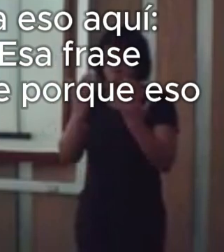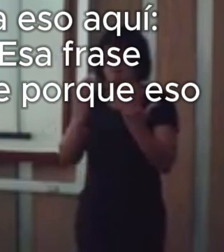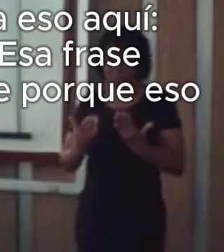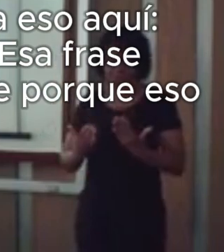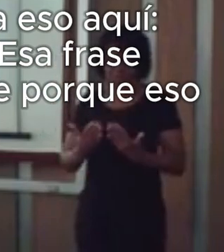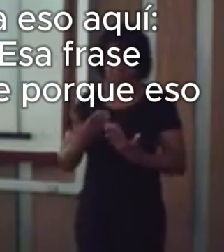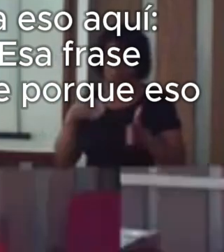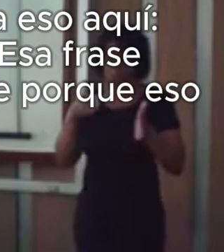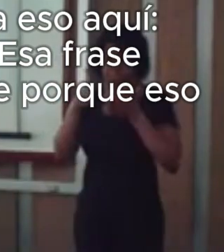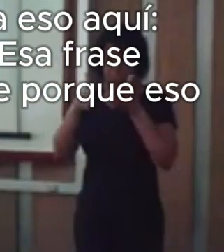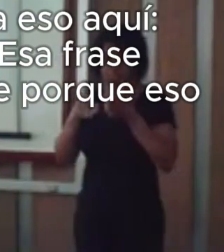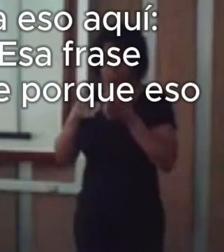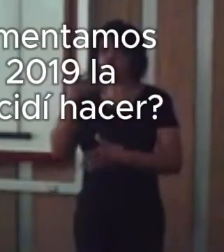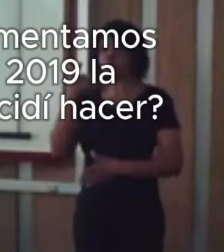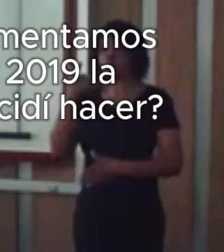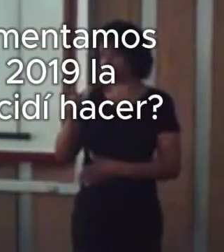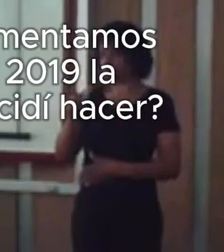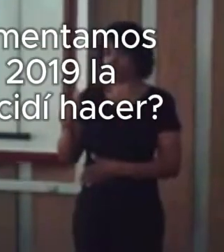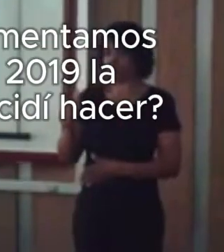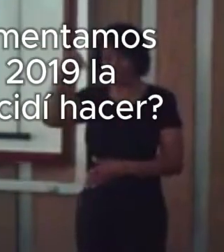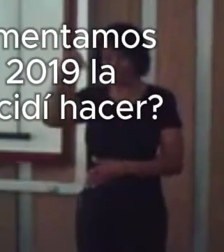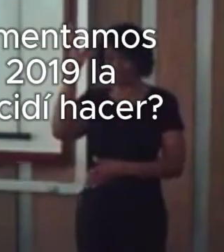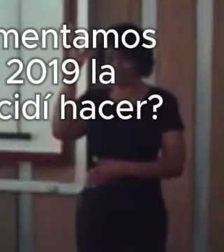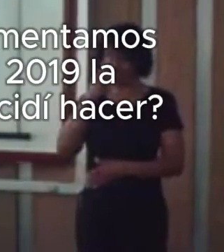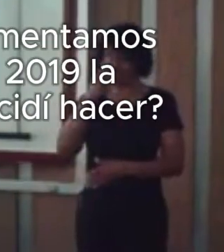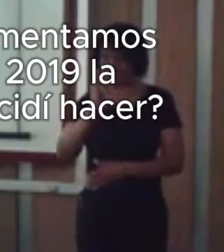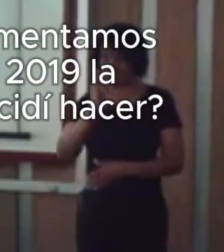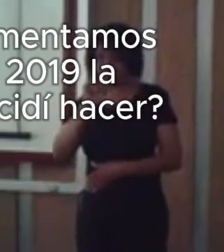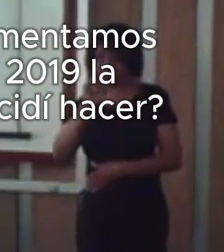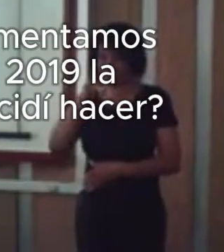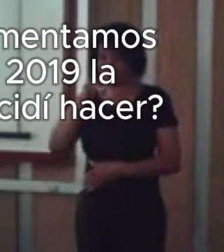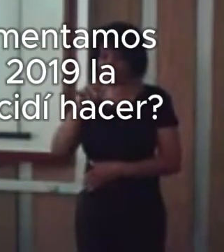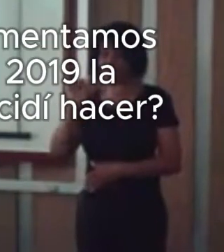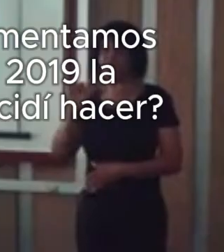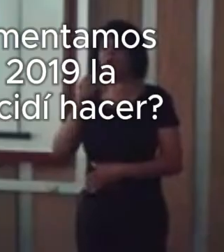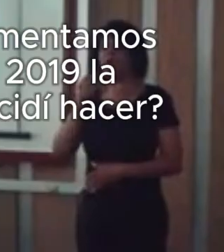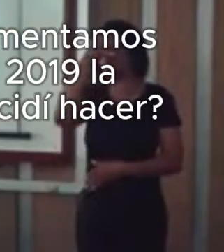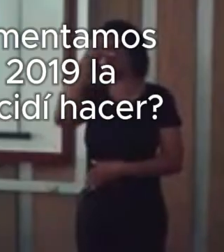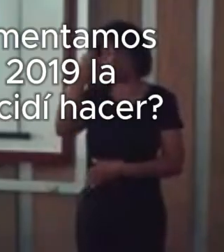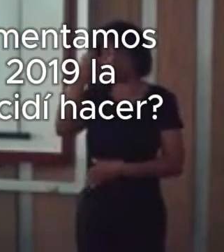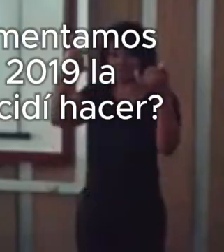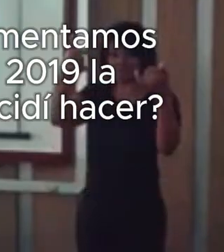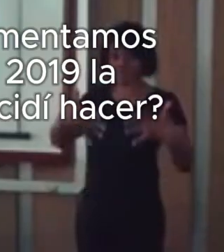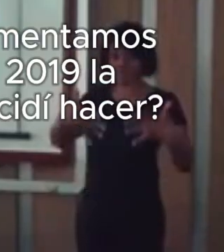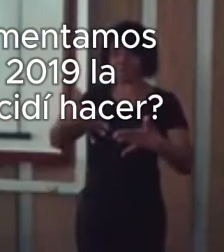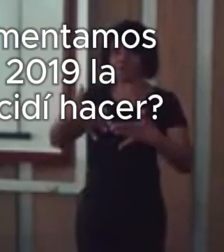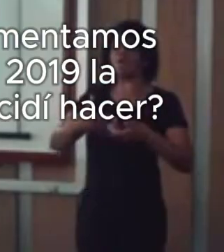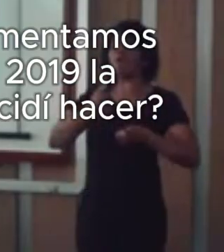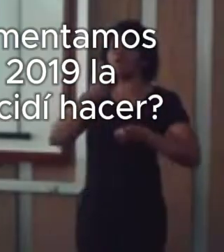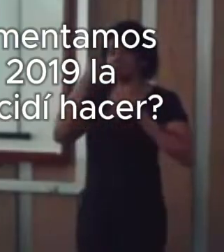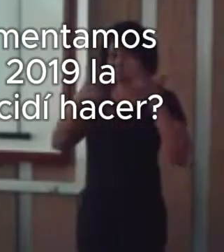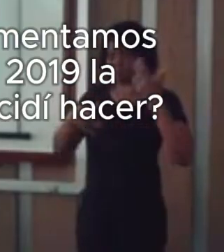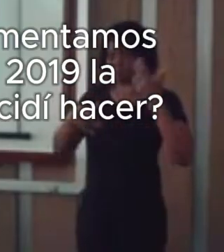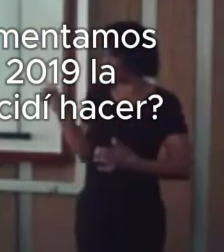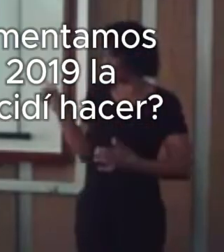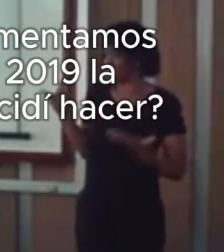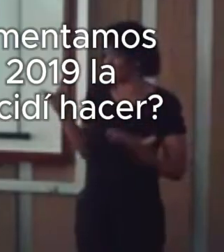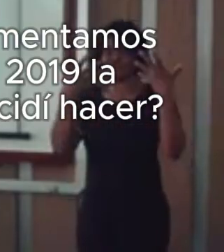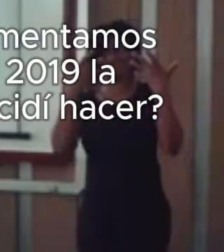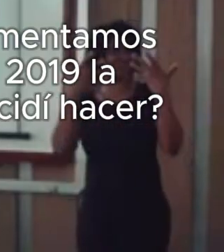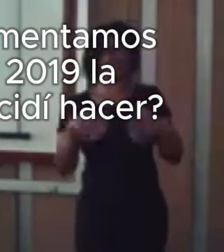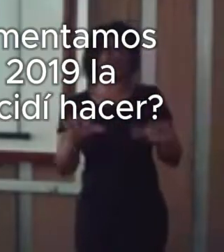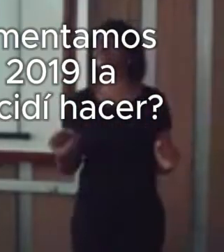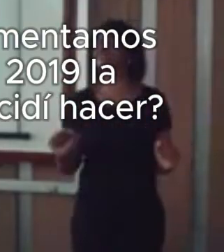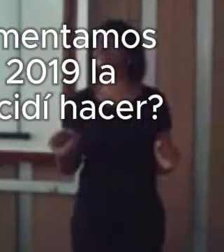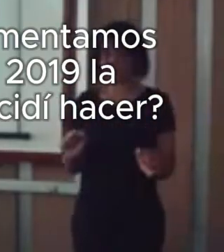tive acesso. Mas aqui, no Brasil, no INPI, esse foi o argumento. A gente argumentou um monte de coisas, aceitaram, mas isso eles